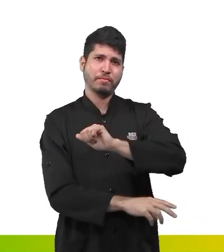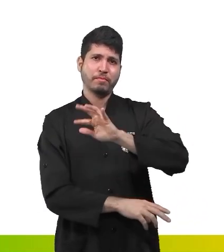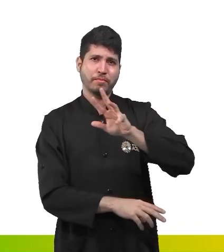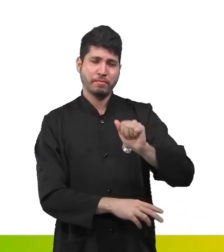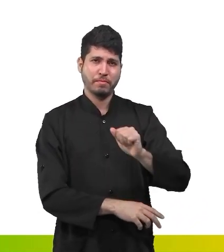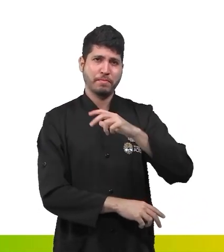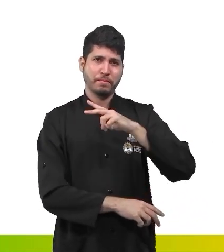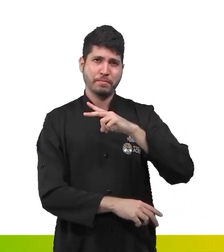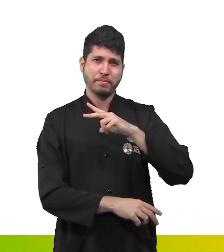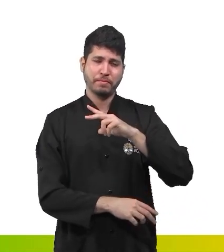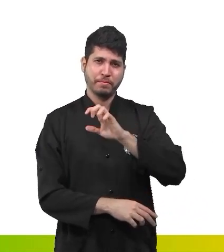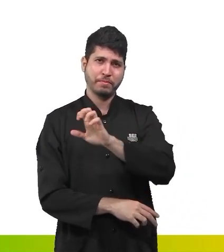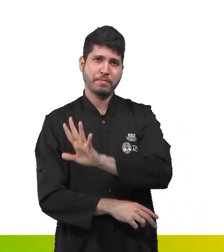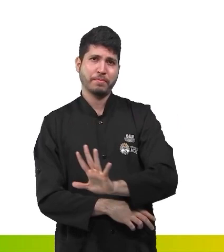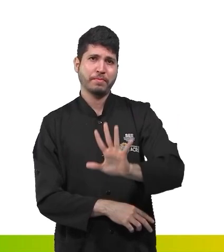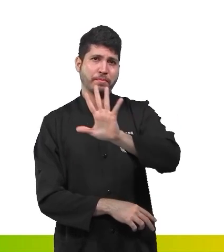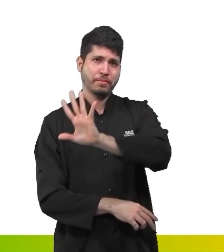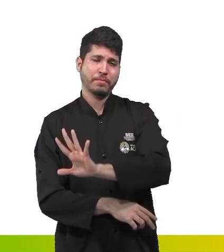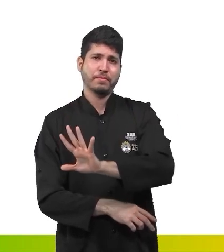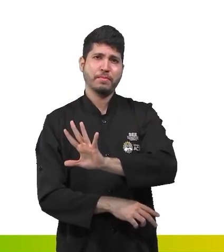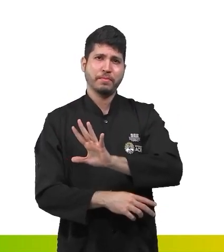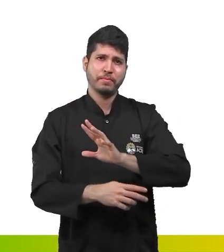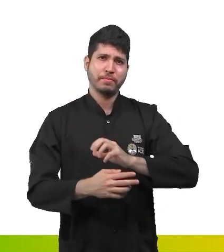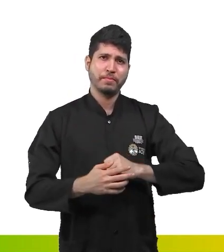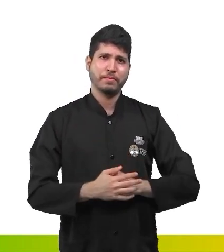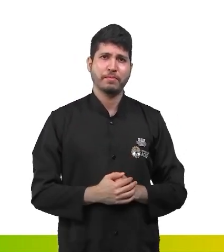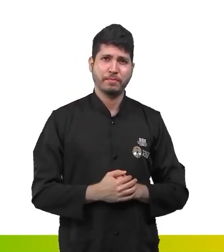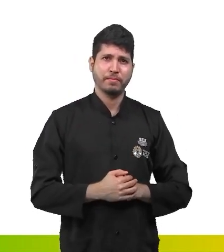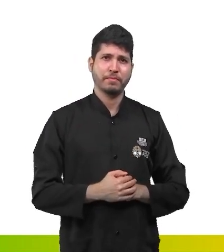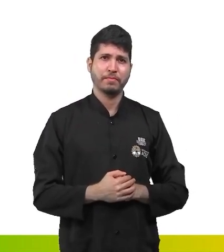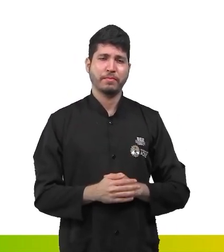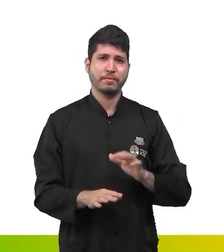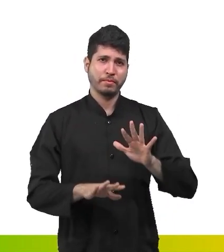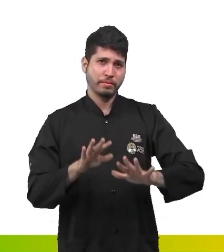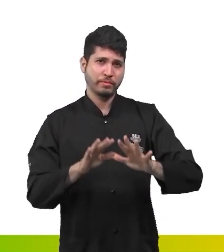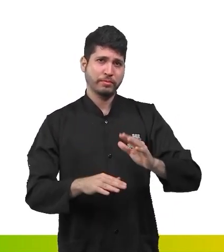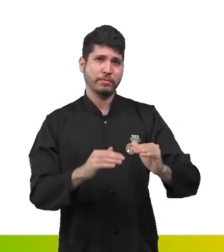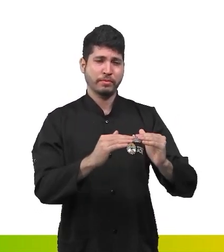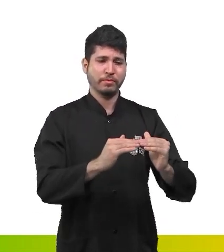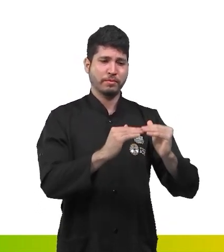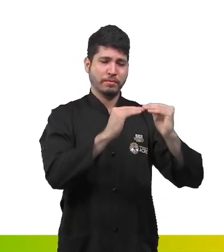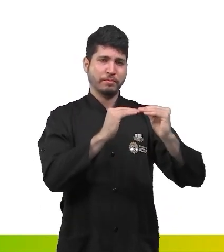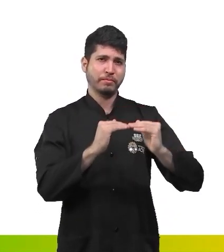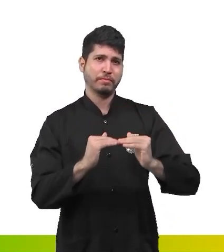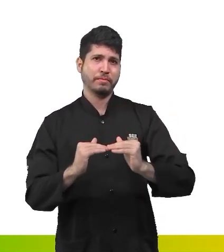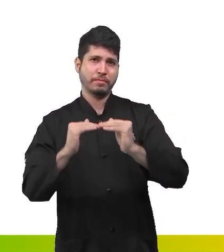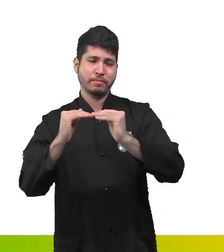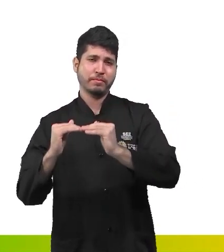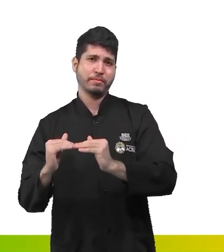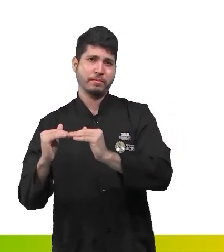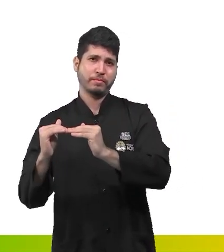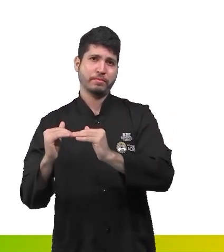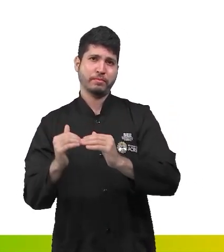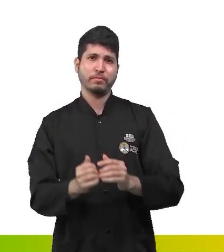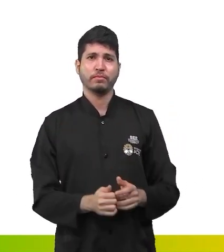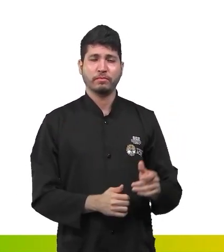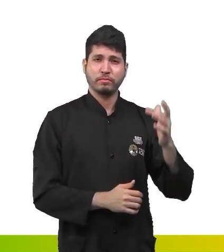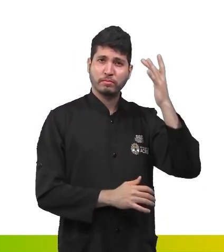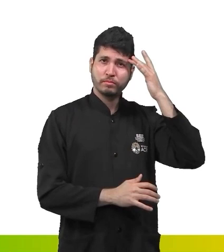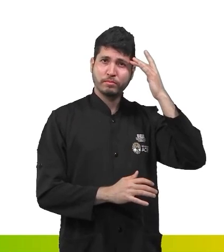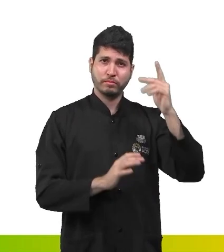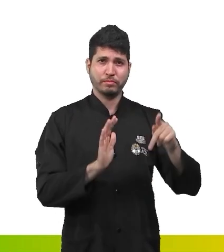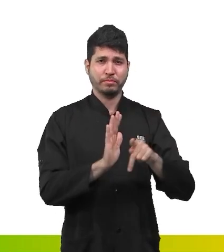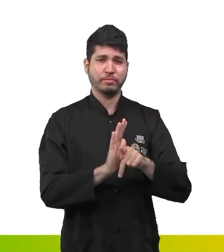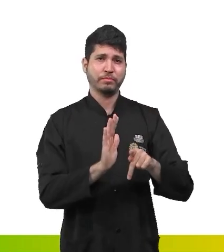europeus, muitas vezes é alvo de hierarquizações equivocadas. Então, a gente está falando aqui da subjugação,